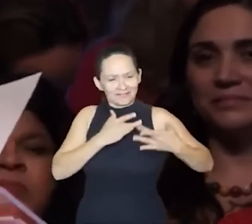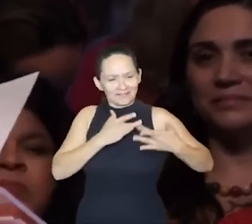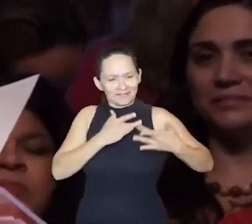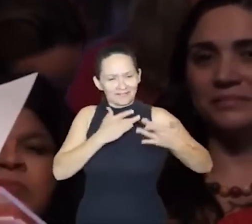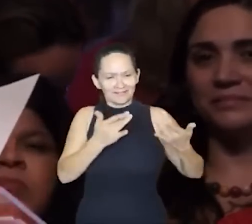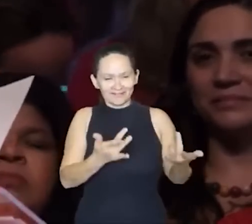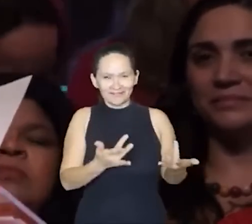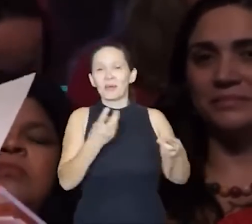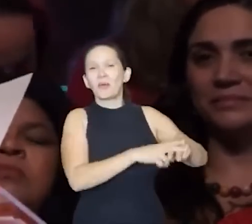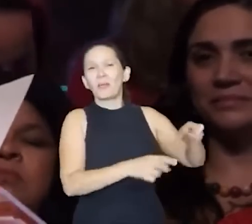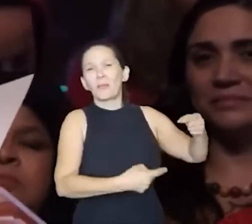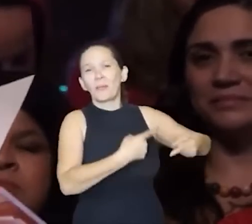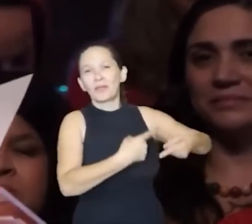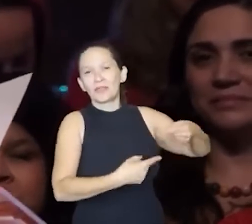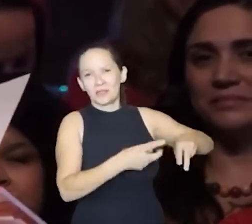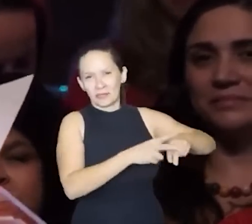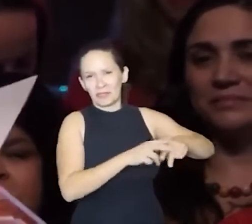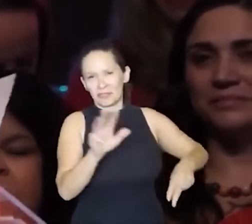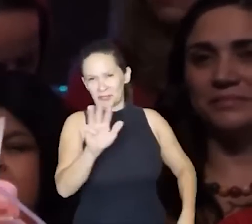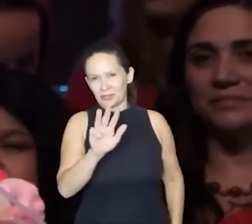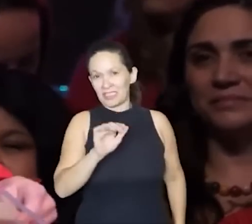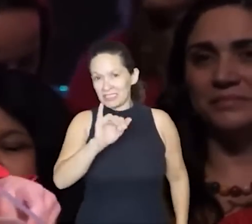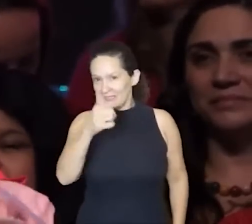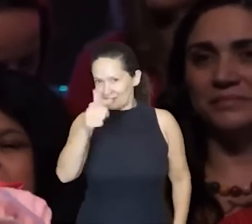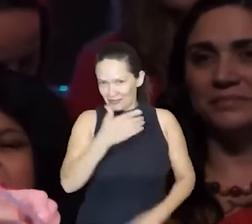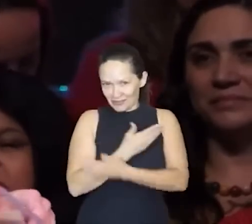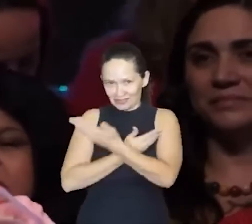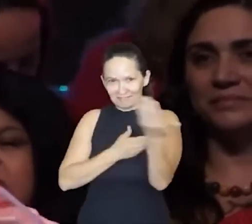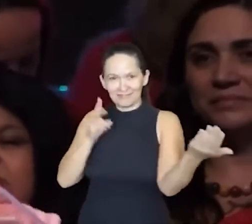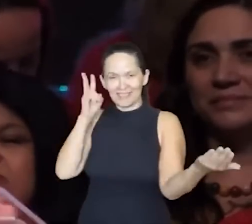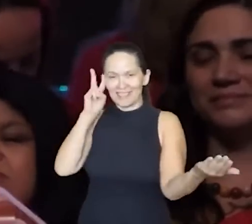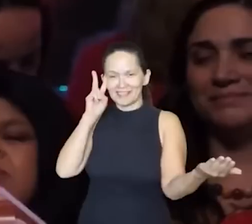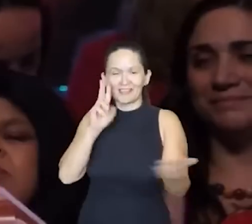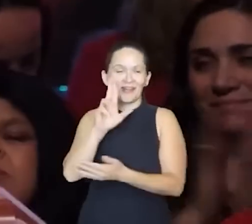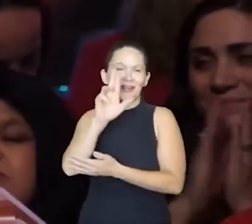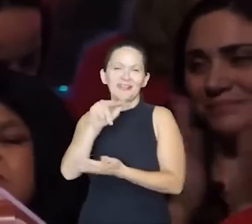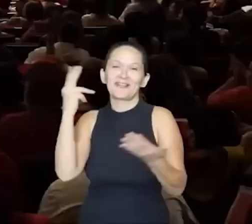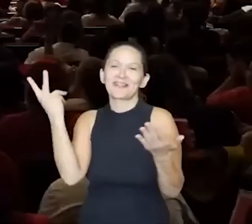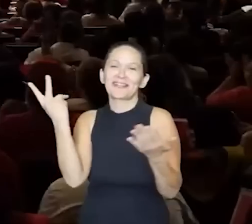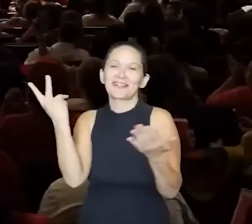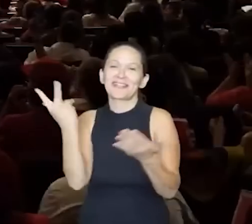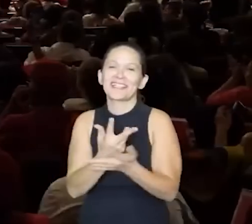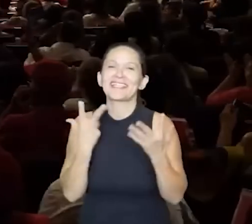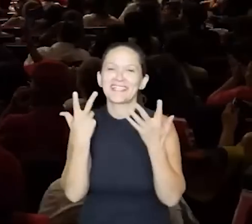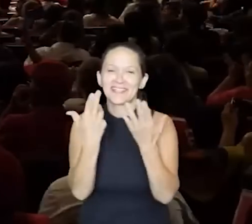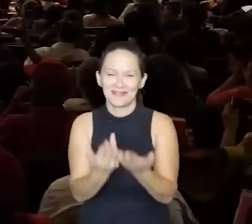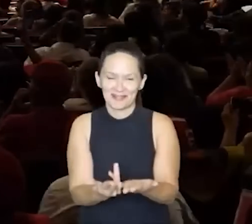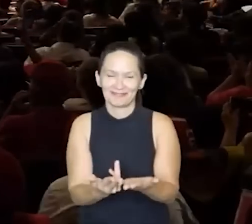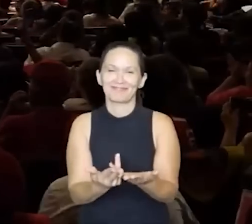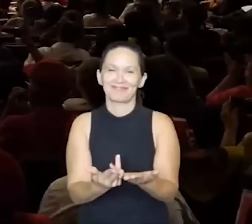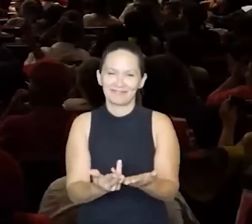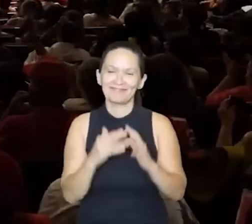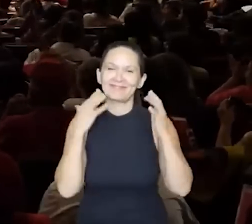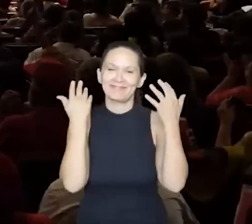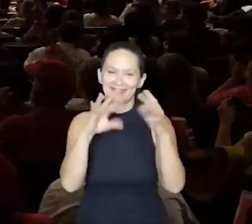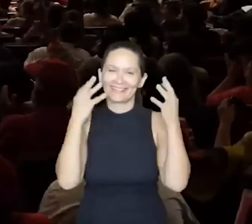prisão política. Sem vocês, a história não teria sido a mesma.